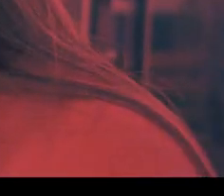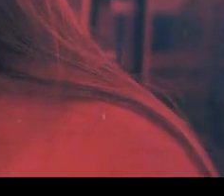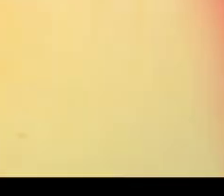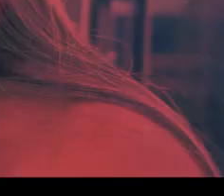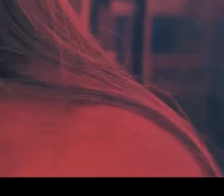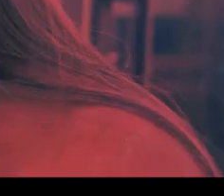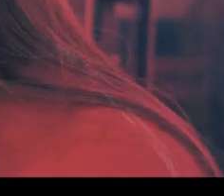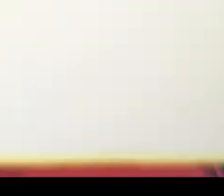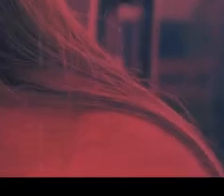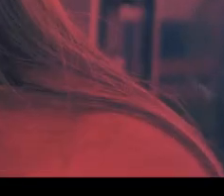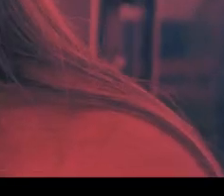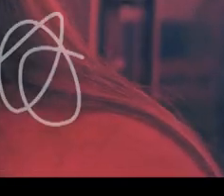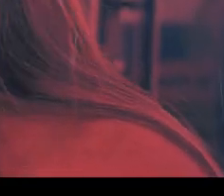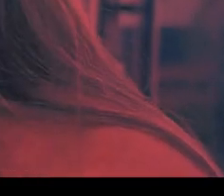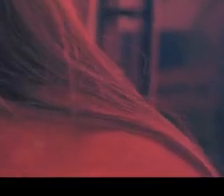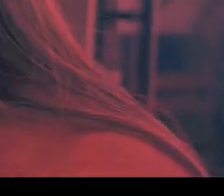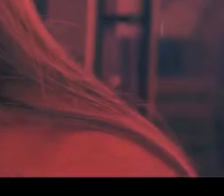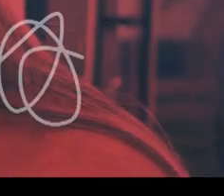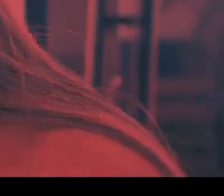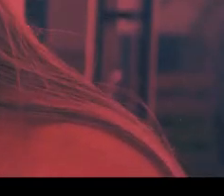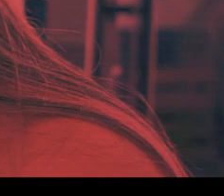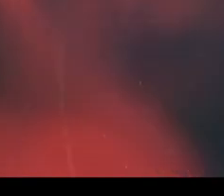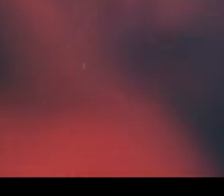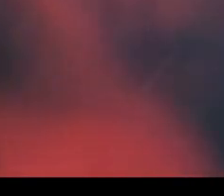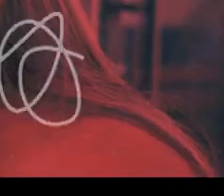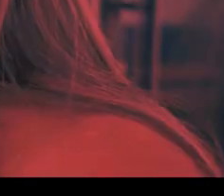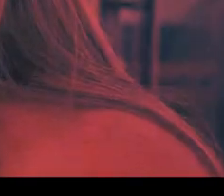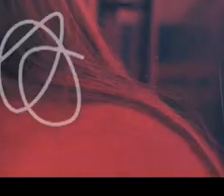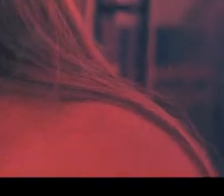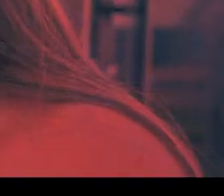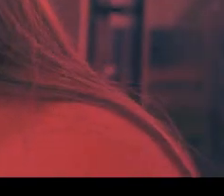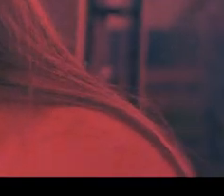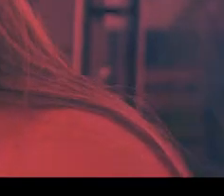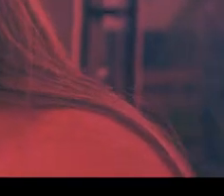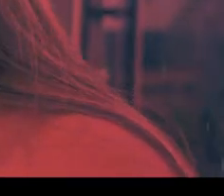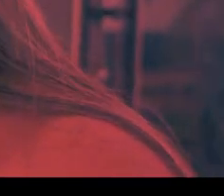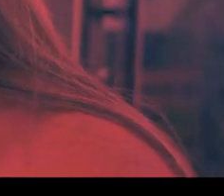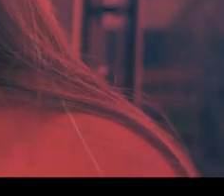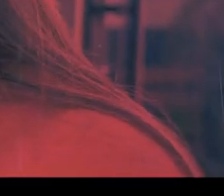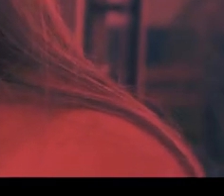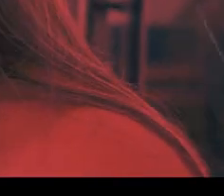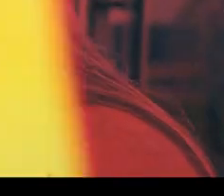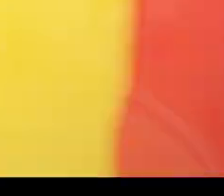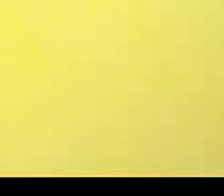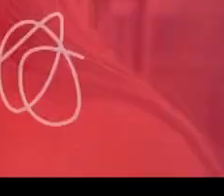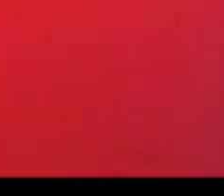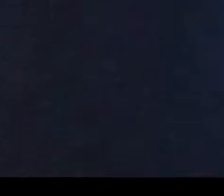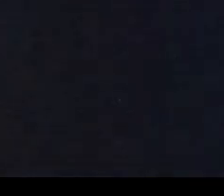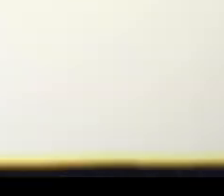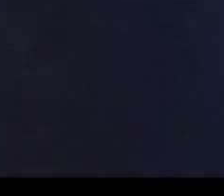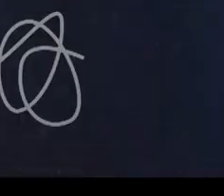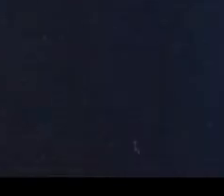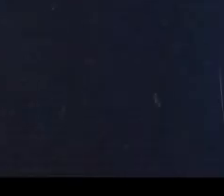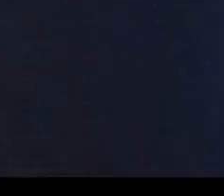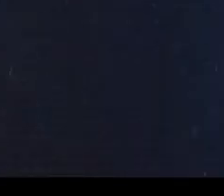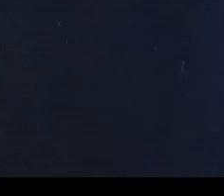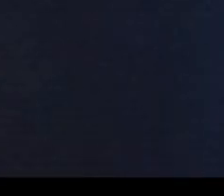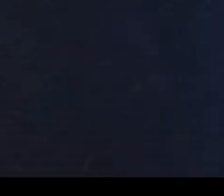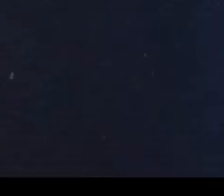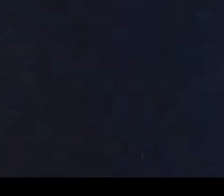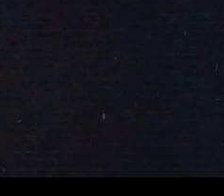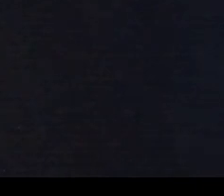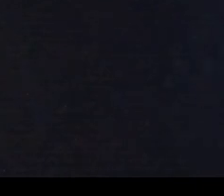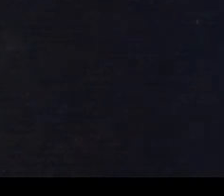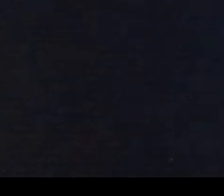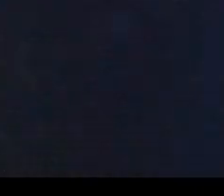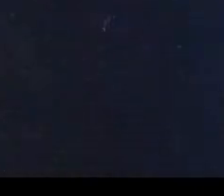Estamos de portas abertas aqui pra vocês. Não podem vir quantas vezes quiserem, porque realmente faz uma diferença na vida deles. Os que